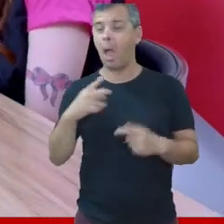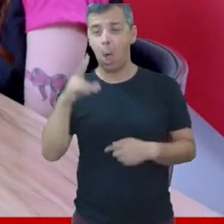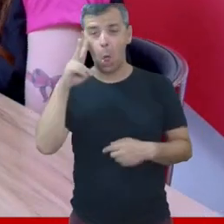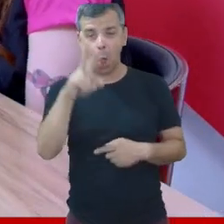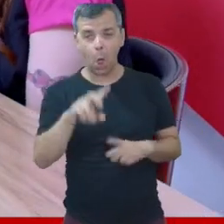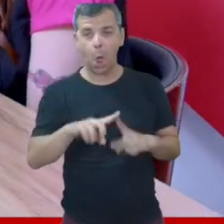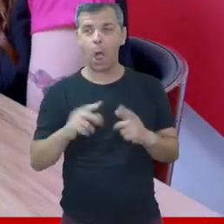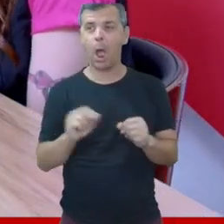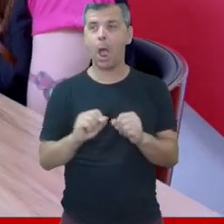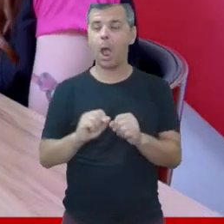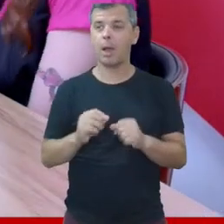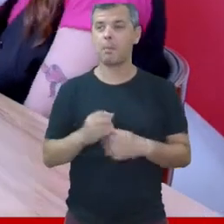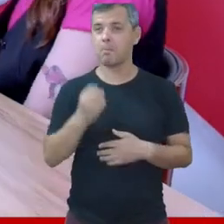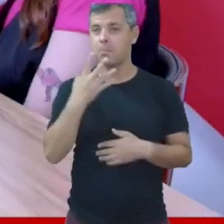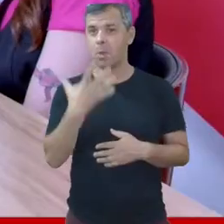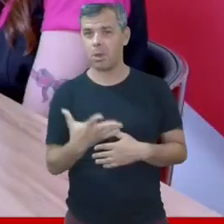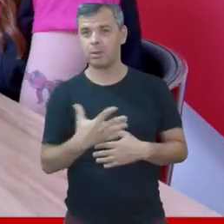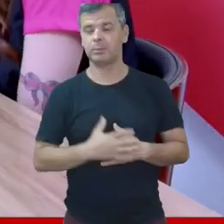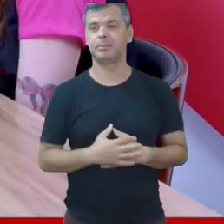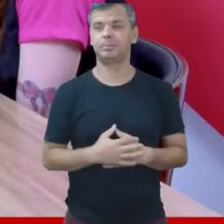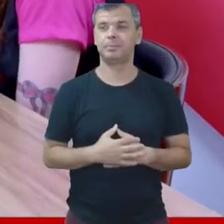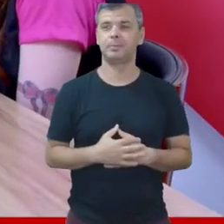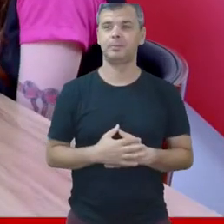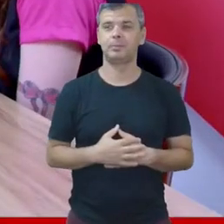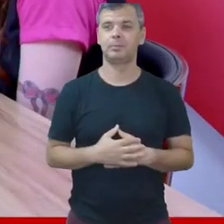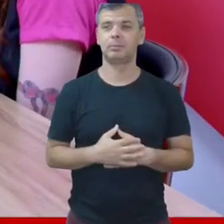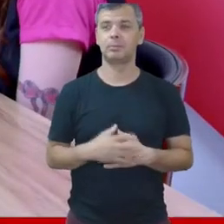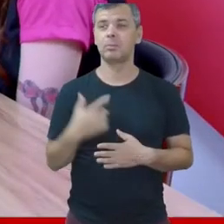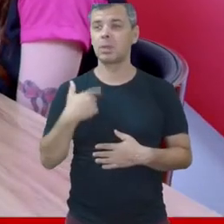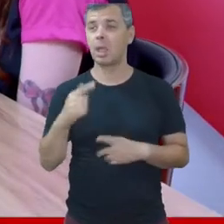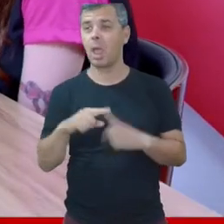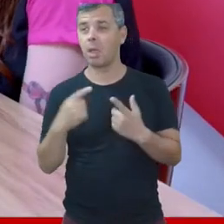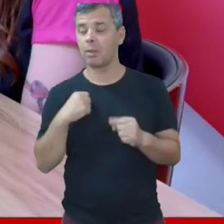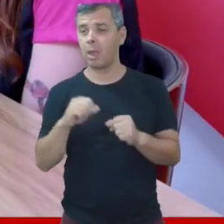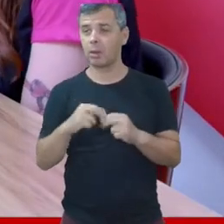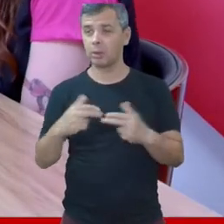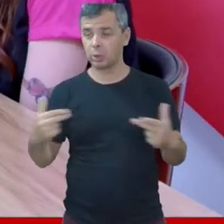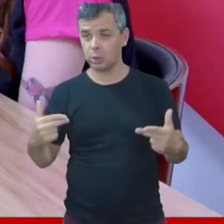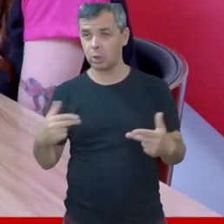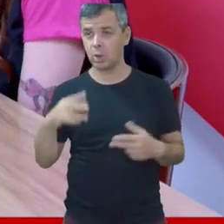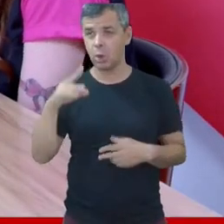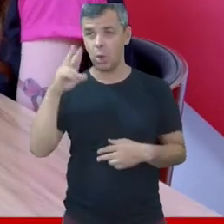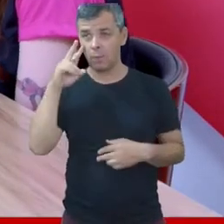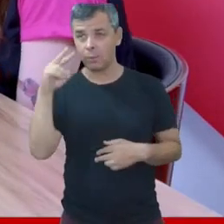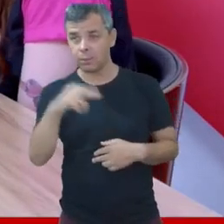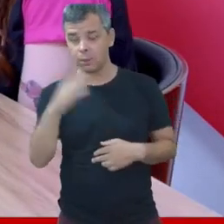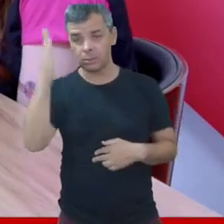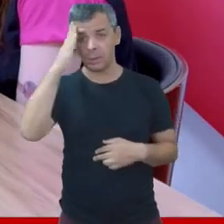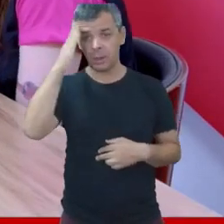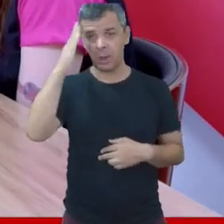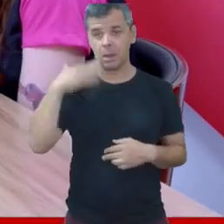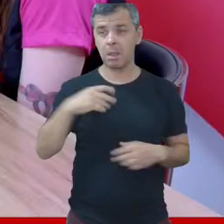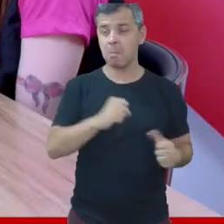que conhecedora! É isso. Ela é conhecedora do Sato. Tu tá vendo, Você Timete? sabia? As poderosas. Você sabia?